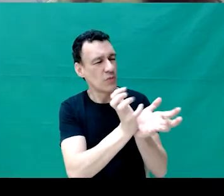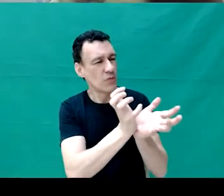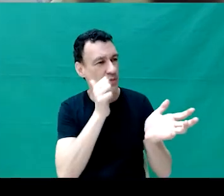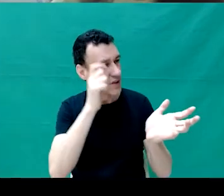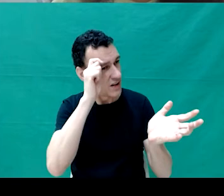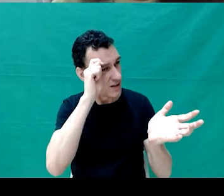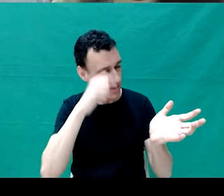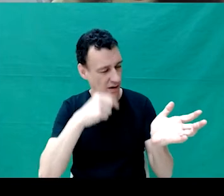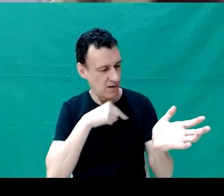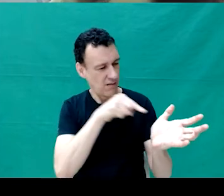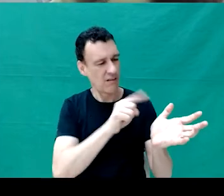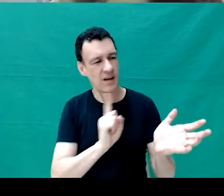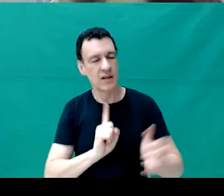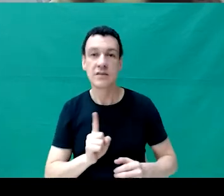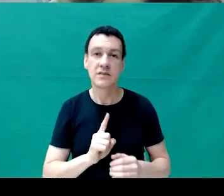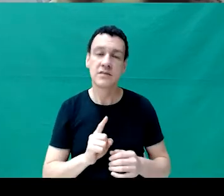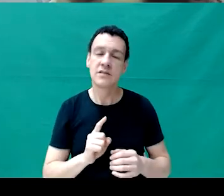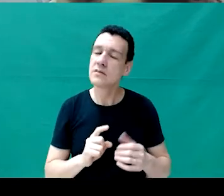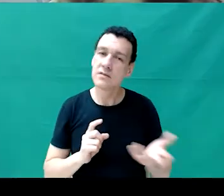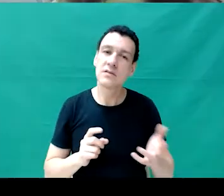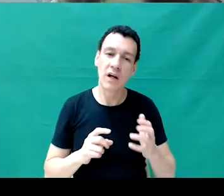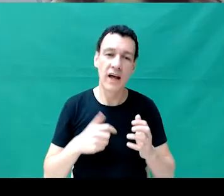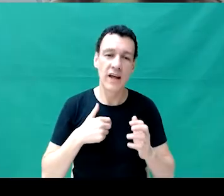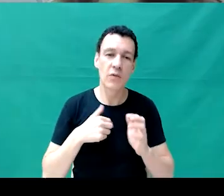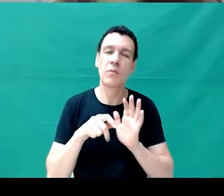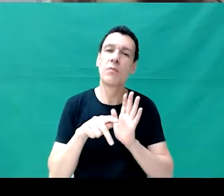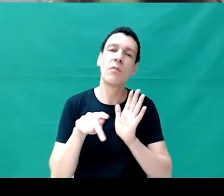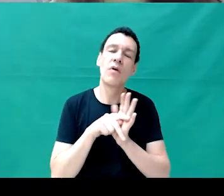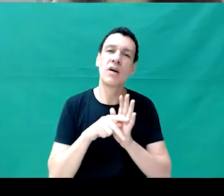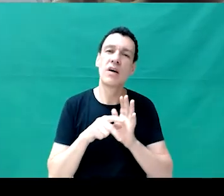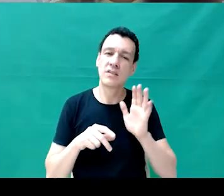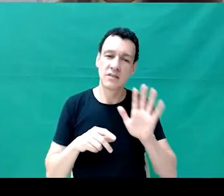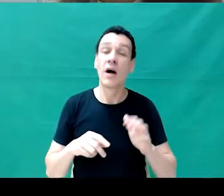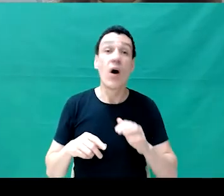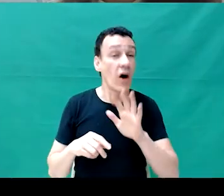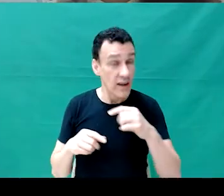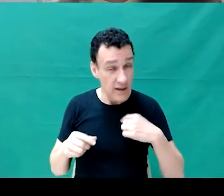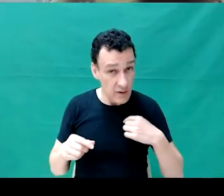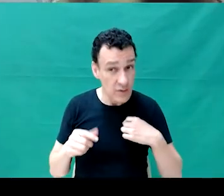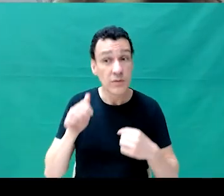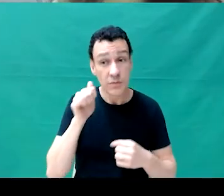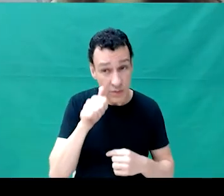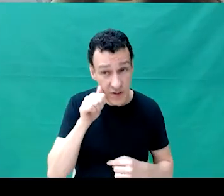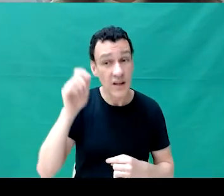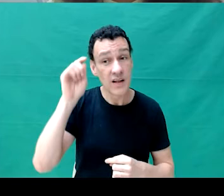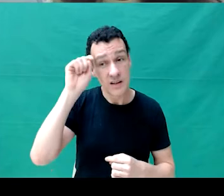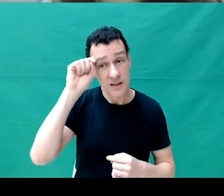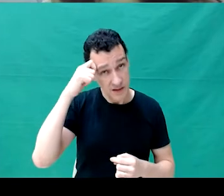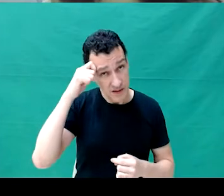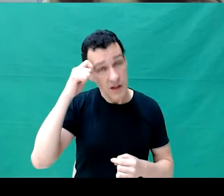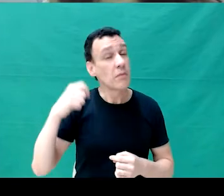tenha responsabilidade ou até mesmo o dever de saber o que é certo e o que é errado. Porque isso também não foi me